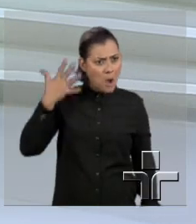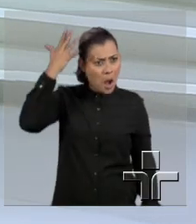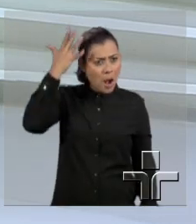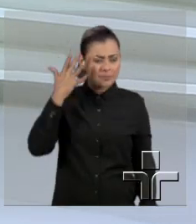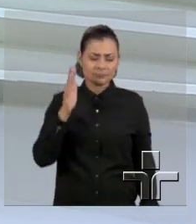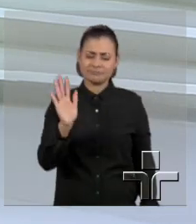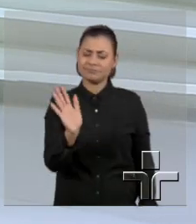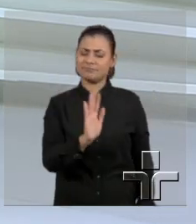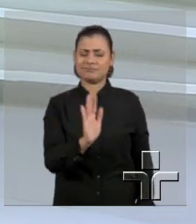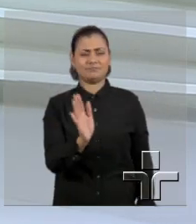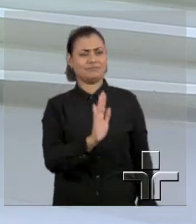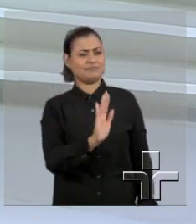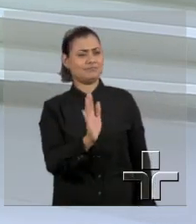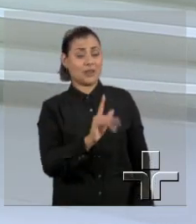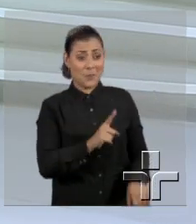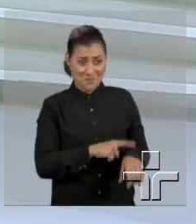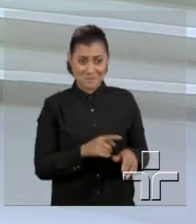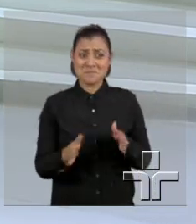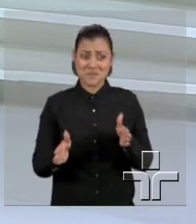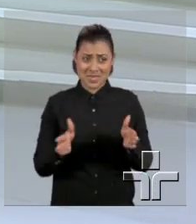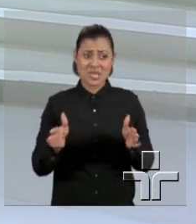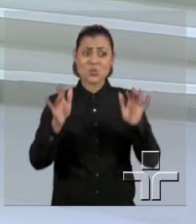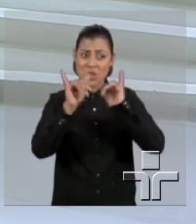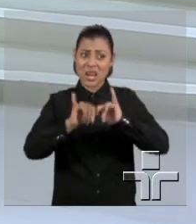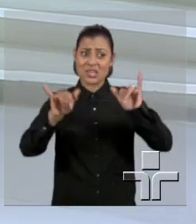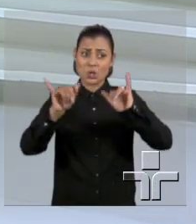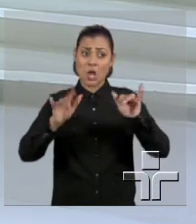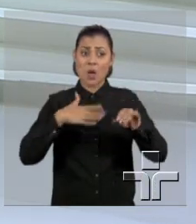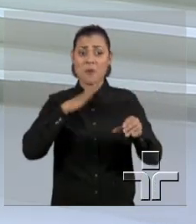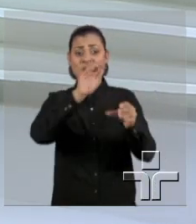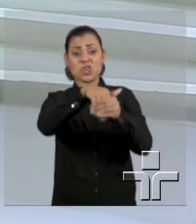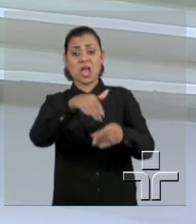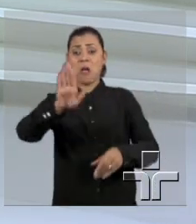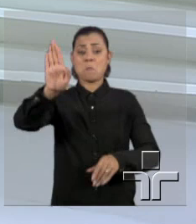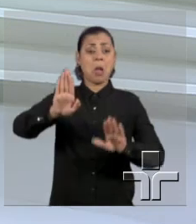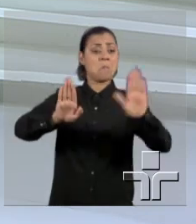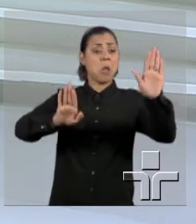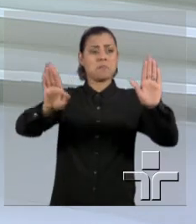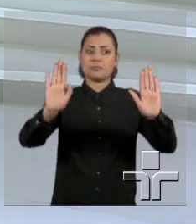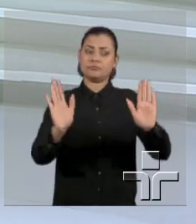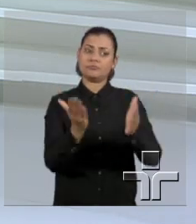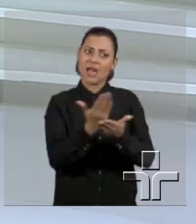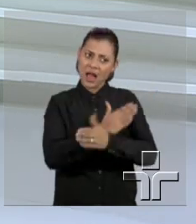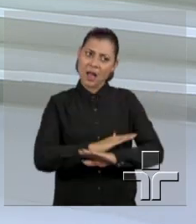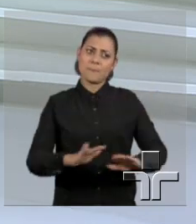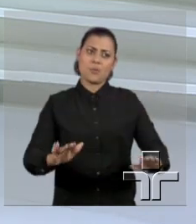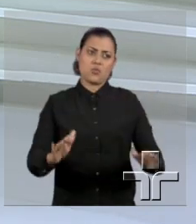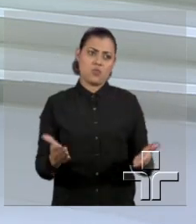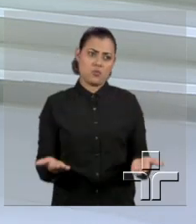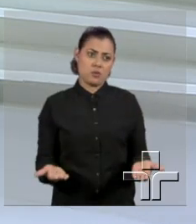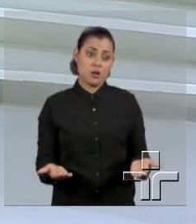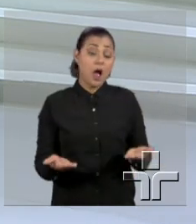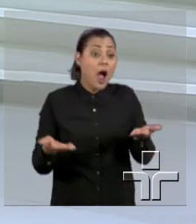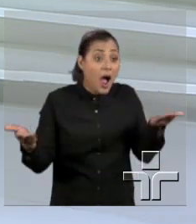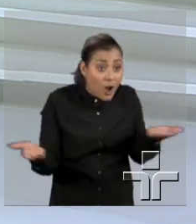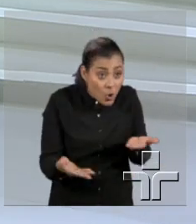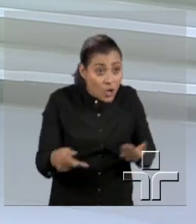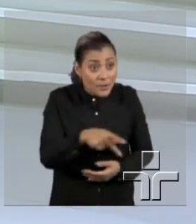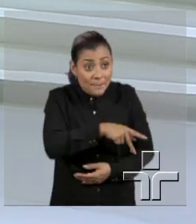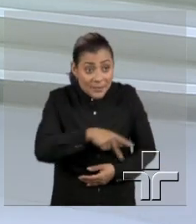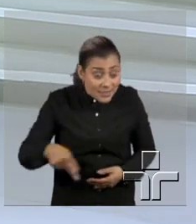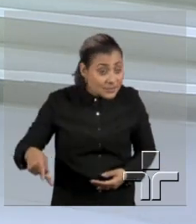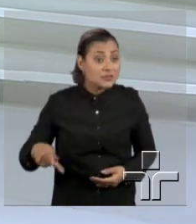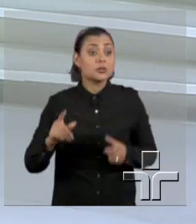se viu no processo eleitoral para eleger fulano, beltrano, cicrano, ele agora está desservindo ao país esse